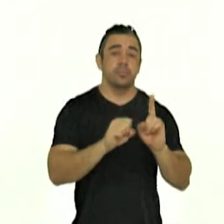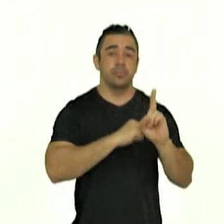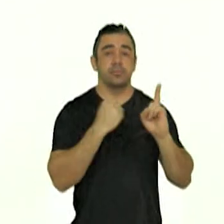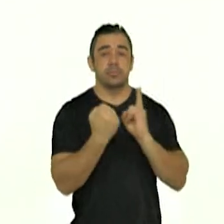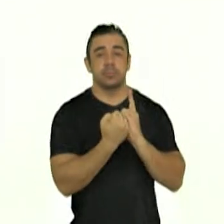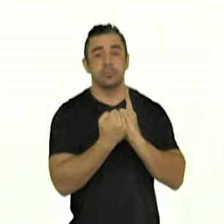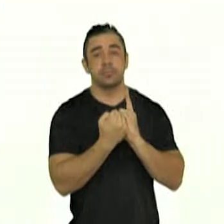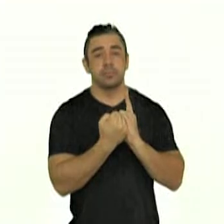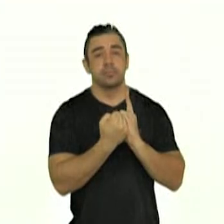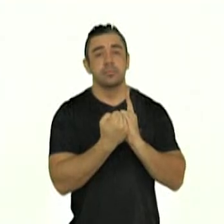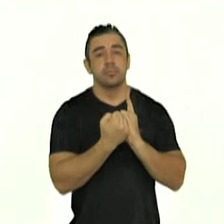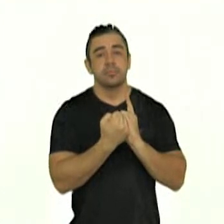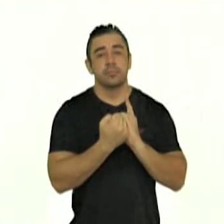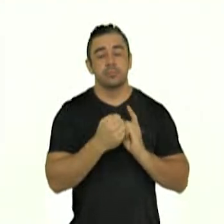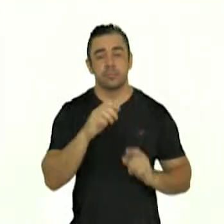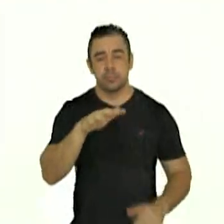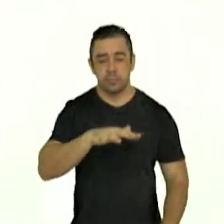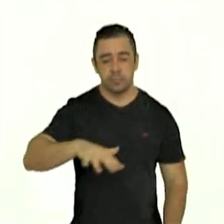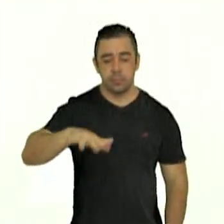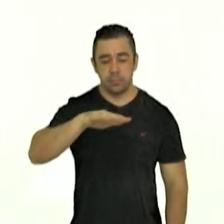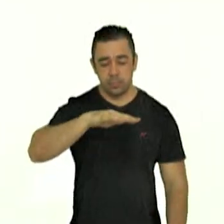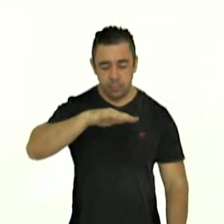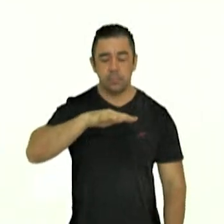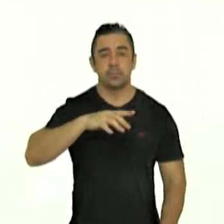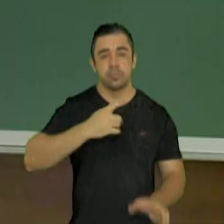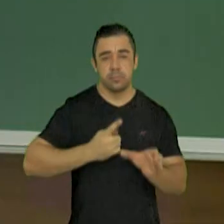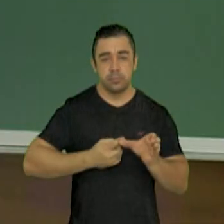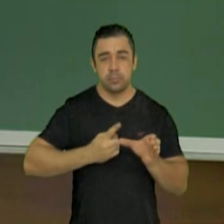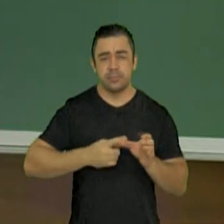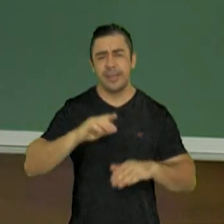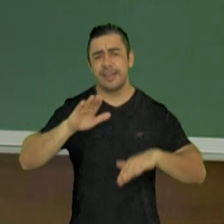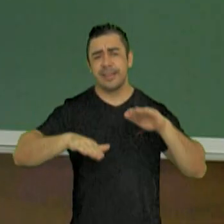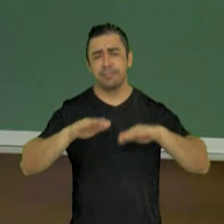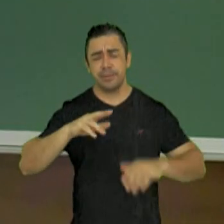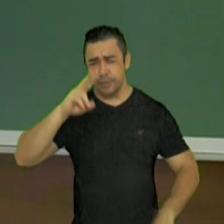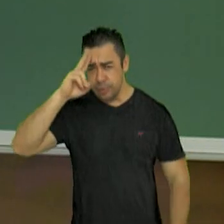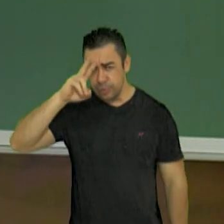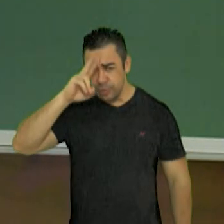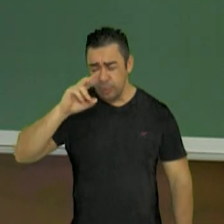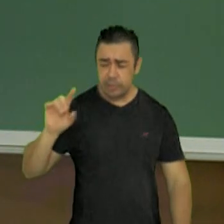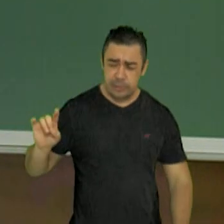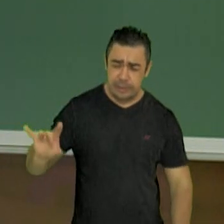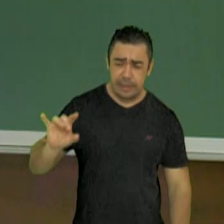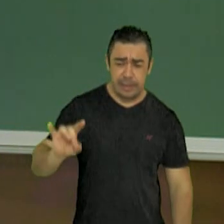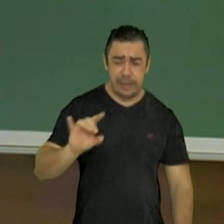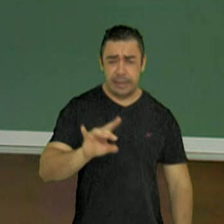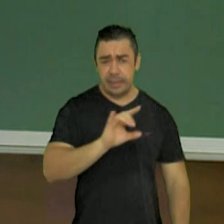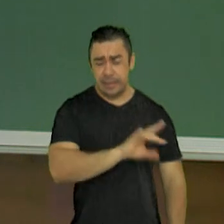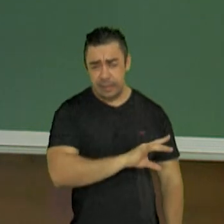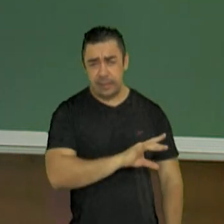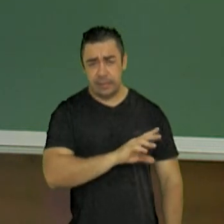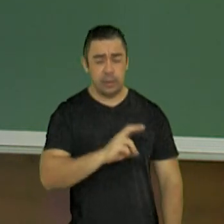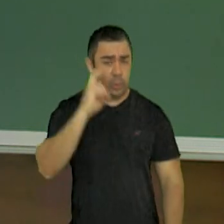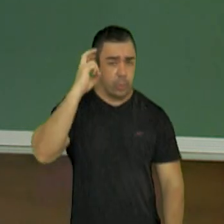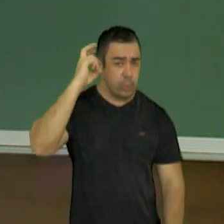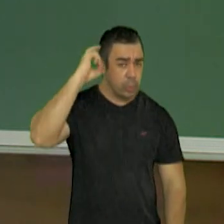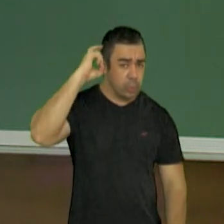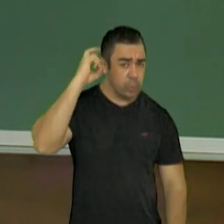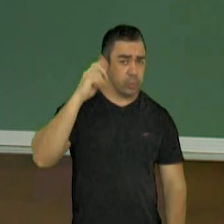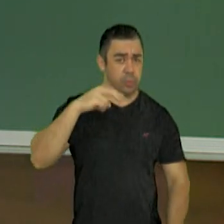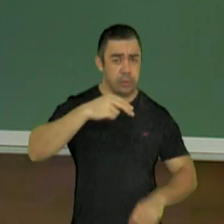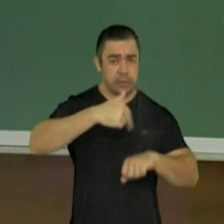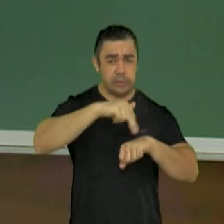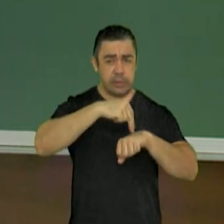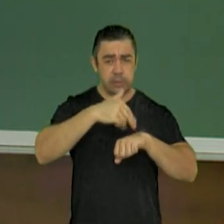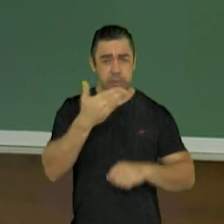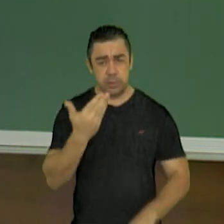socioespaciais, principalmente nas áreas urbanas, depende muito da história, dos aspectos histórico-culturais destas